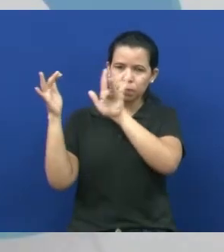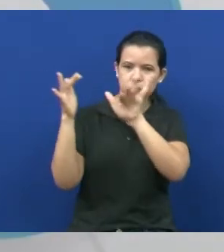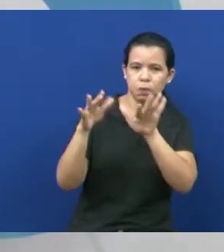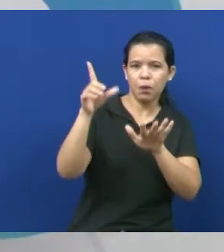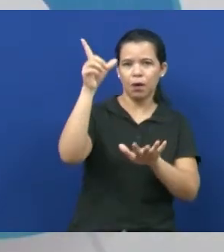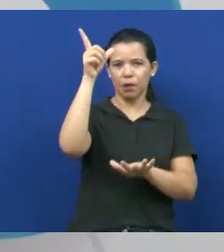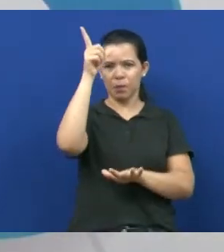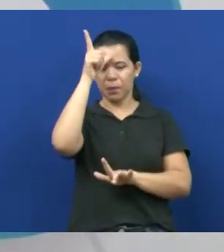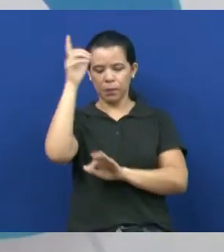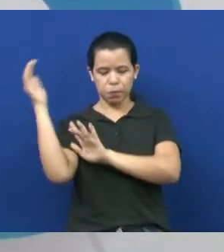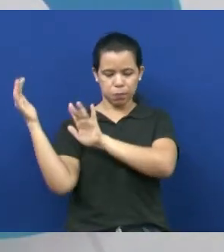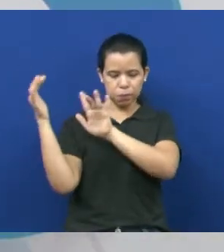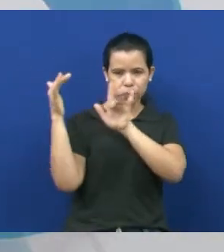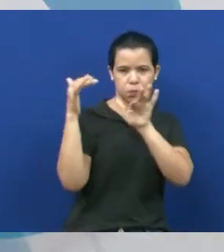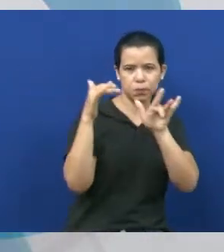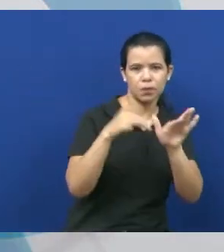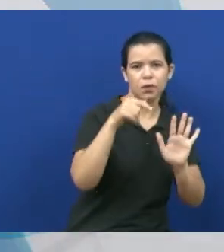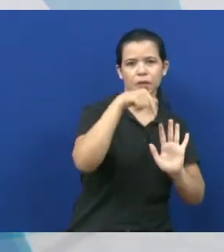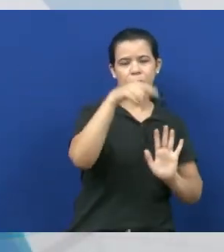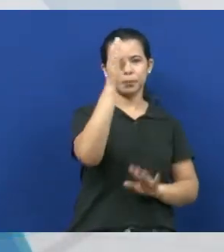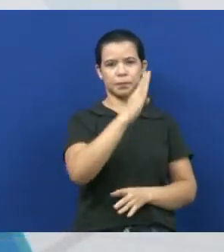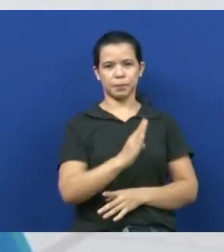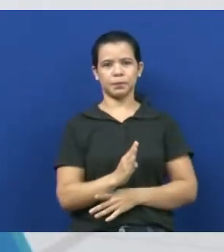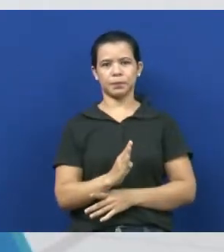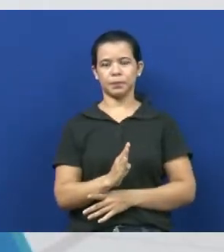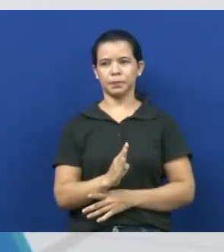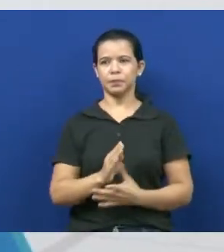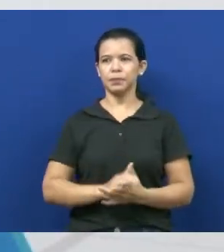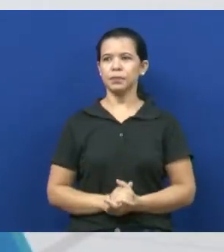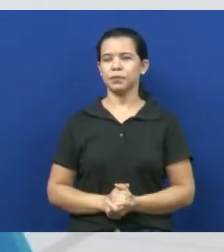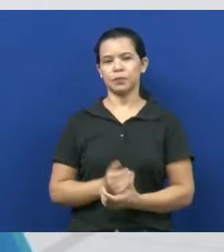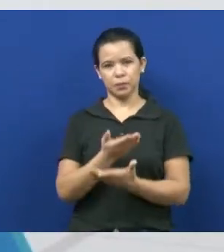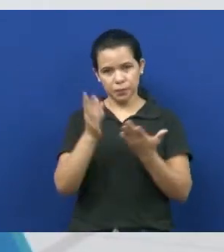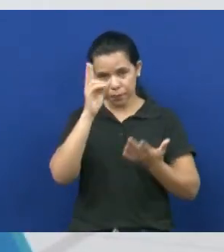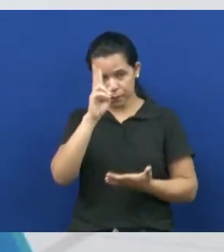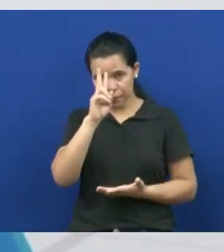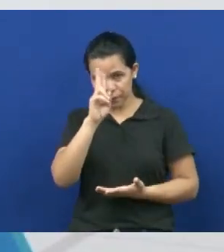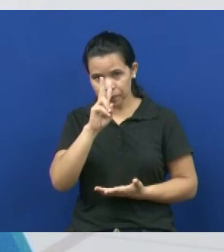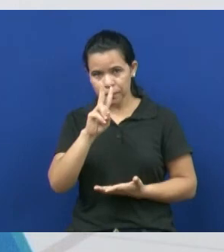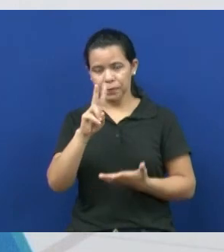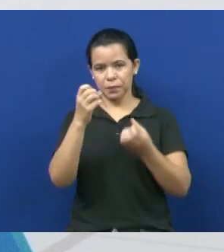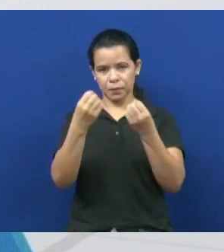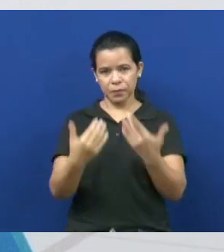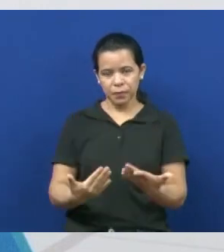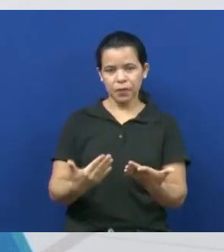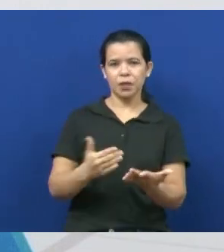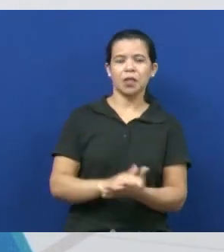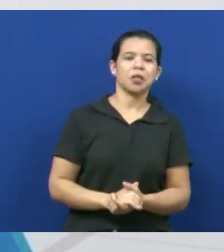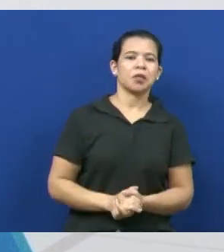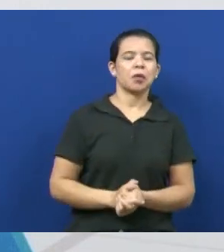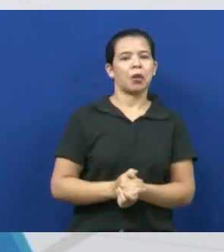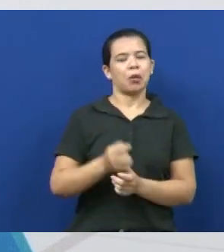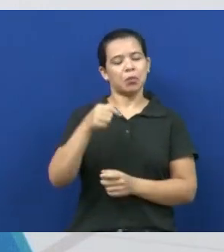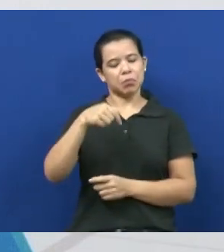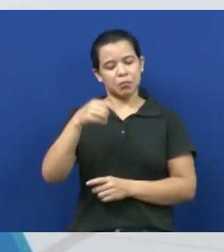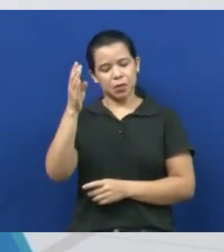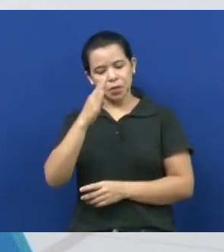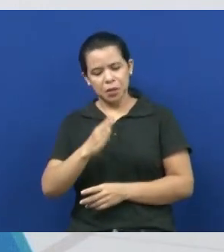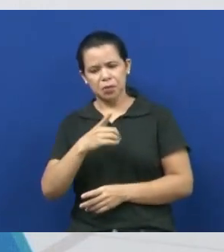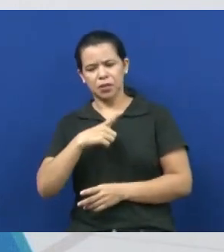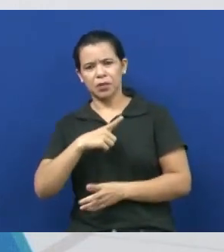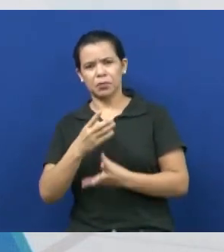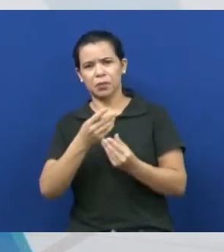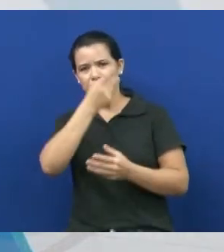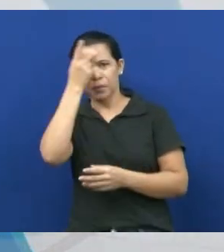pensem aqui comigo. Lembra que a gente falou lá que um dos momentos históricos que o Brasil estava passando era exatamente essa vinda, né,